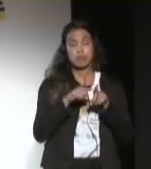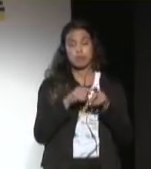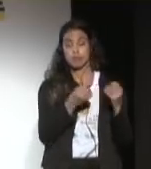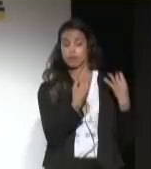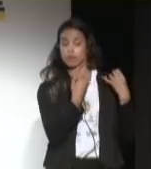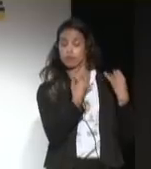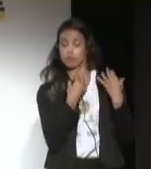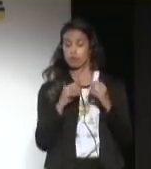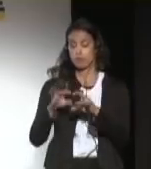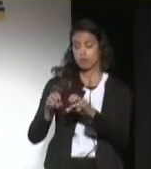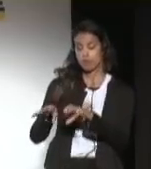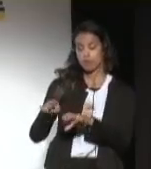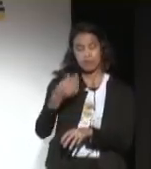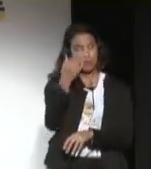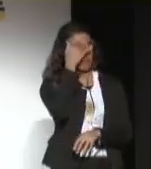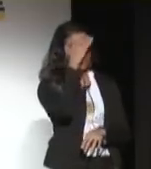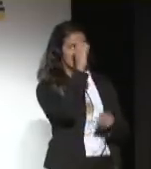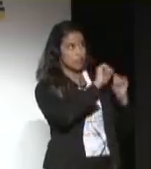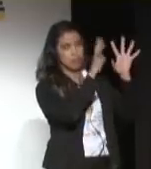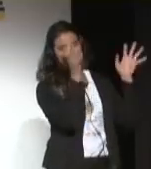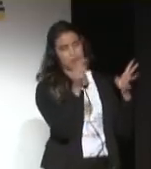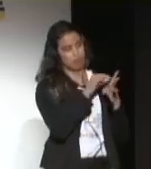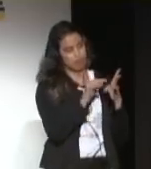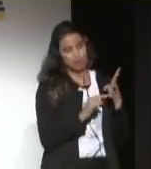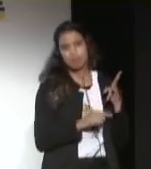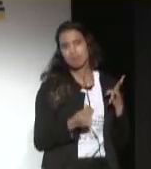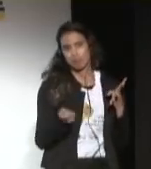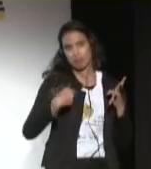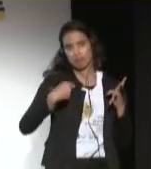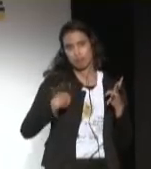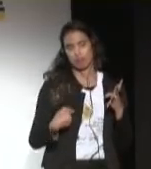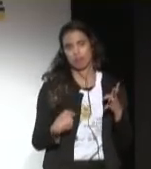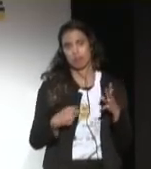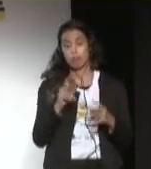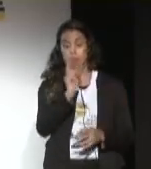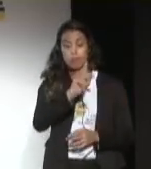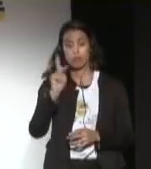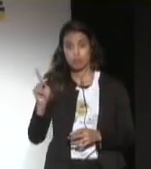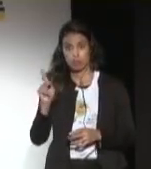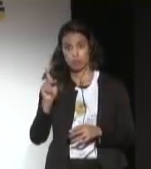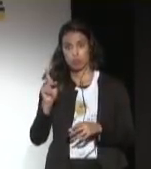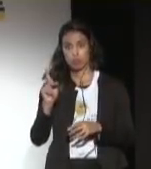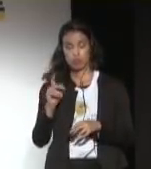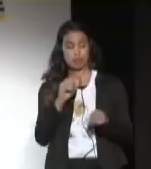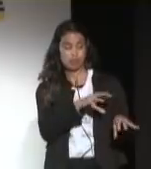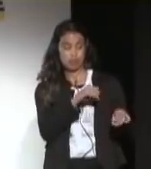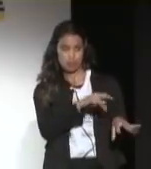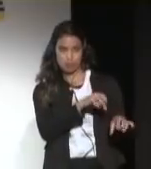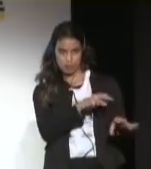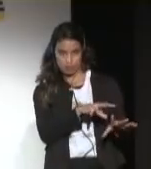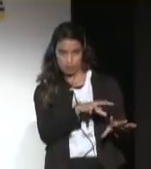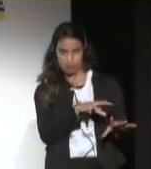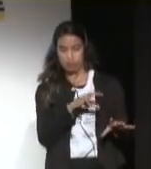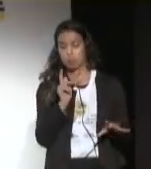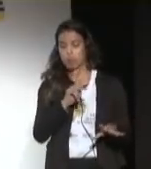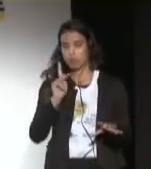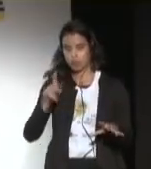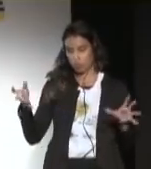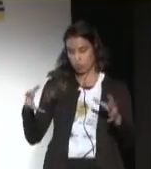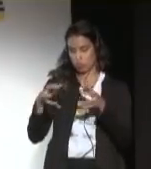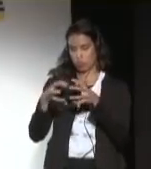norteia os cursos e trabalho com as disciplinas. Isso quer dizer que os professores que ensinam os cursos conseguem se juntar